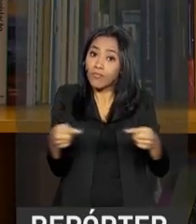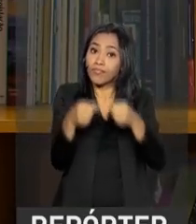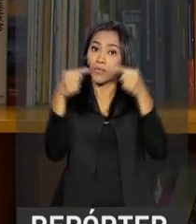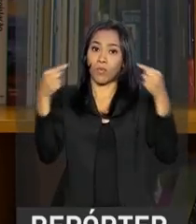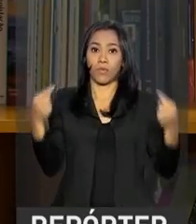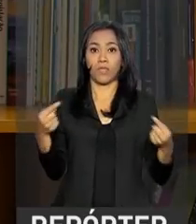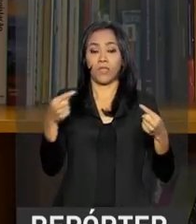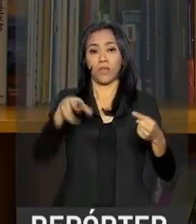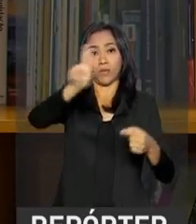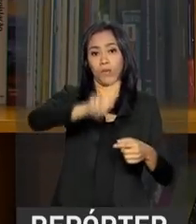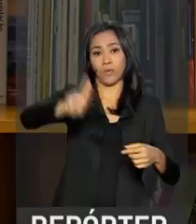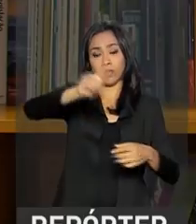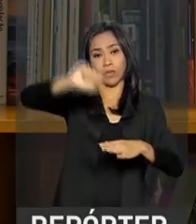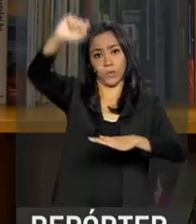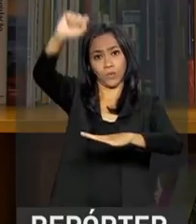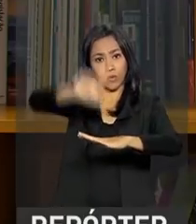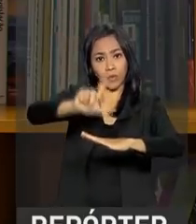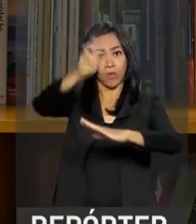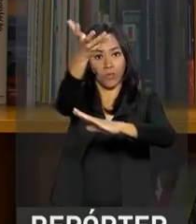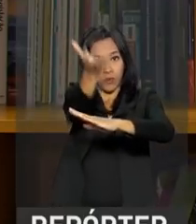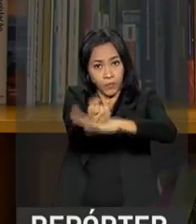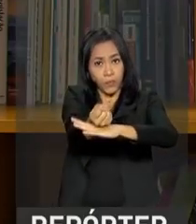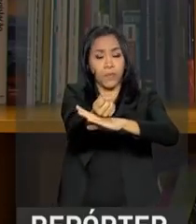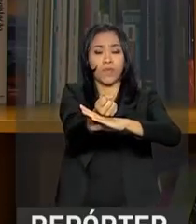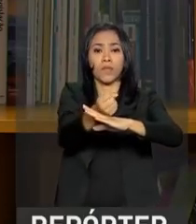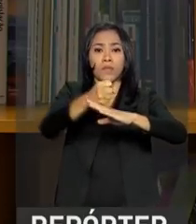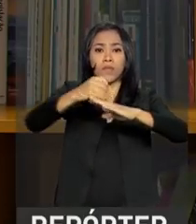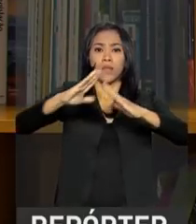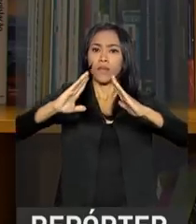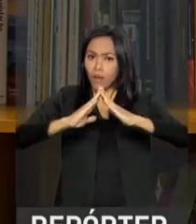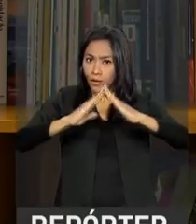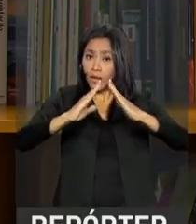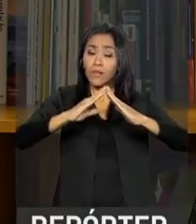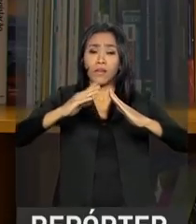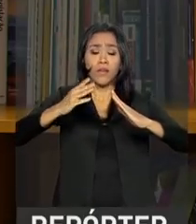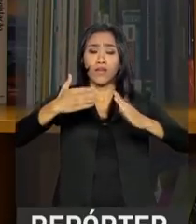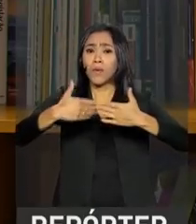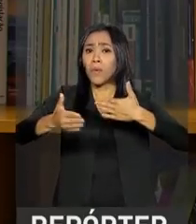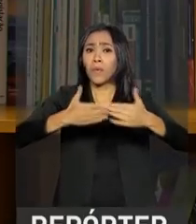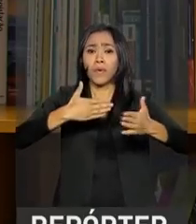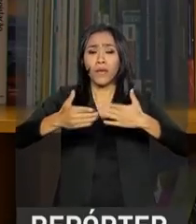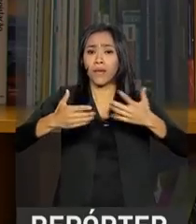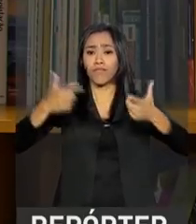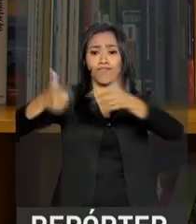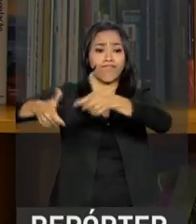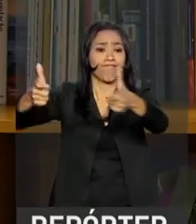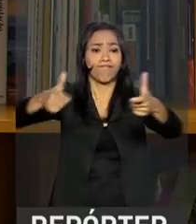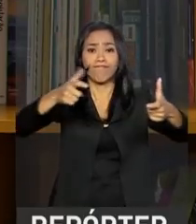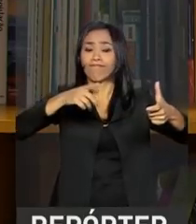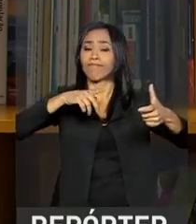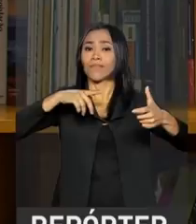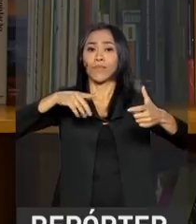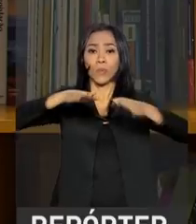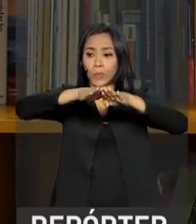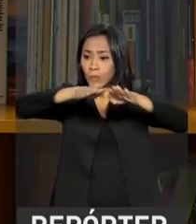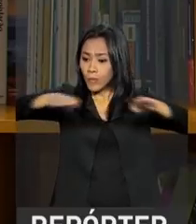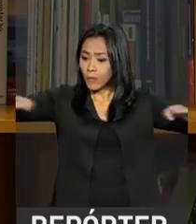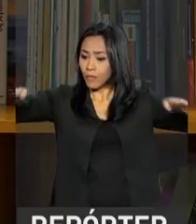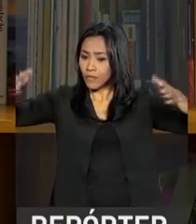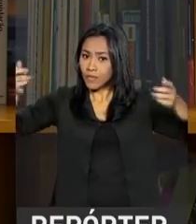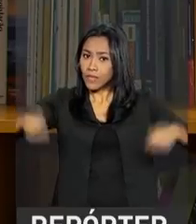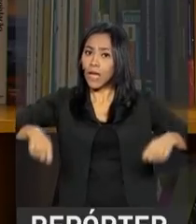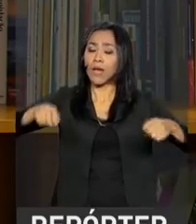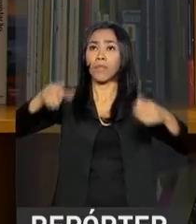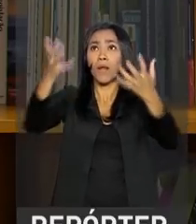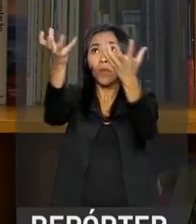muito fácil de instalar qualquer pegado que você tenho e se tiver um espaço no terreno você pode